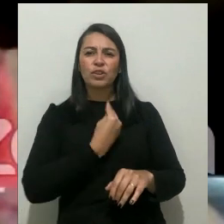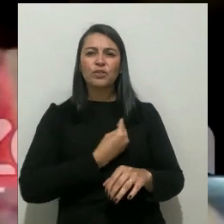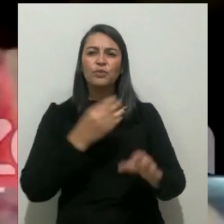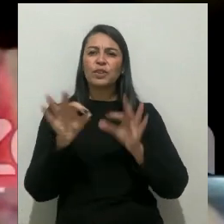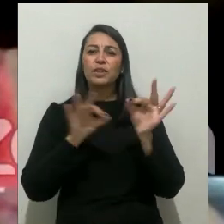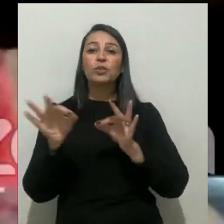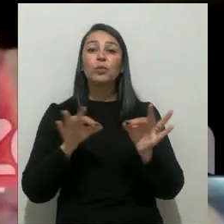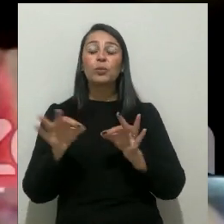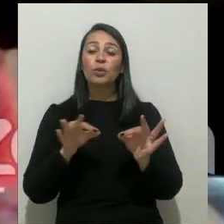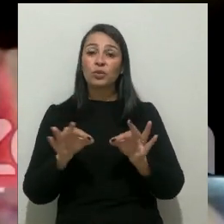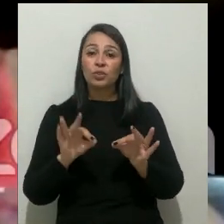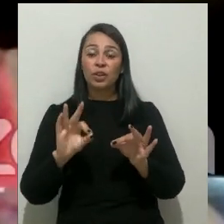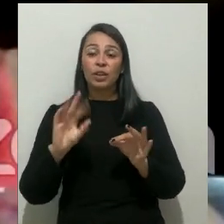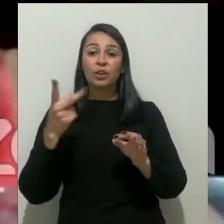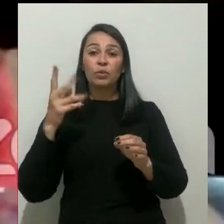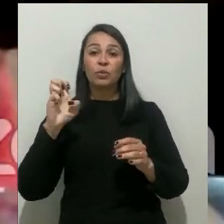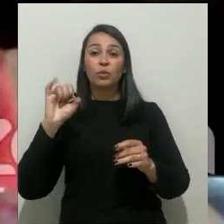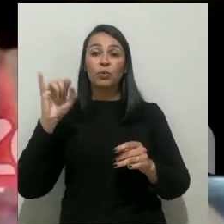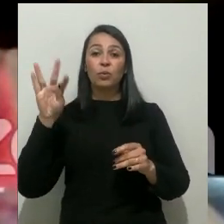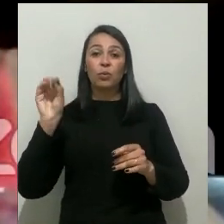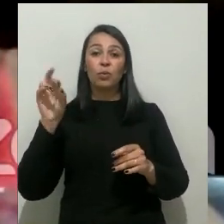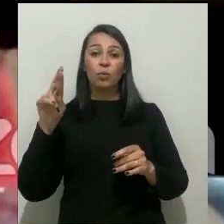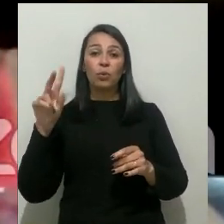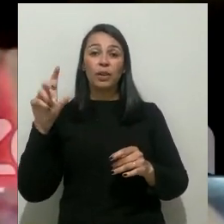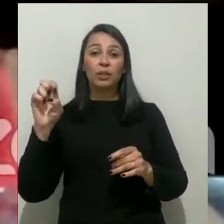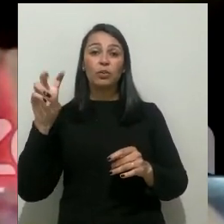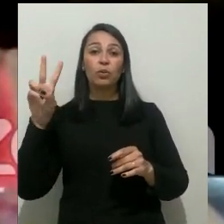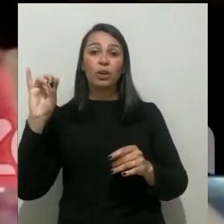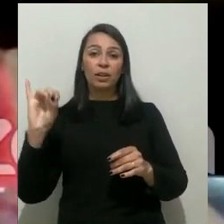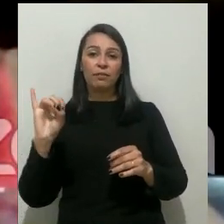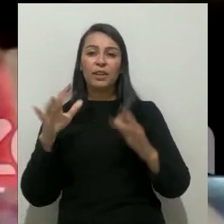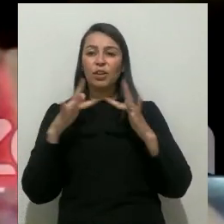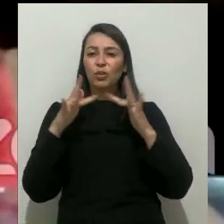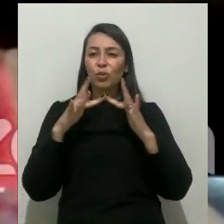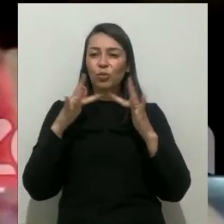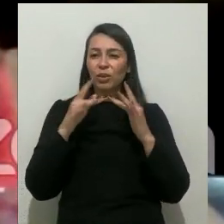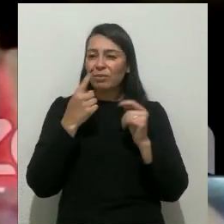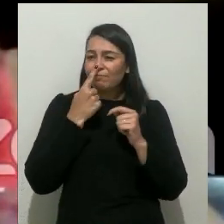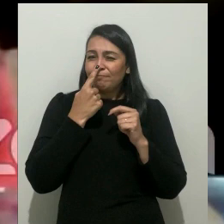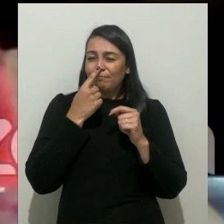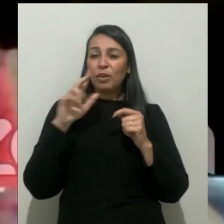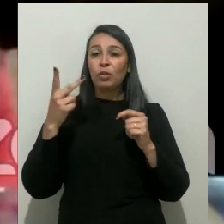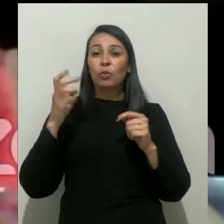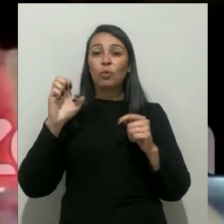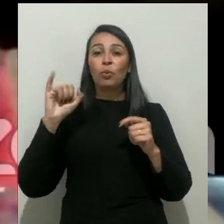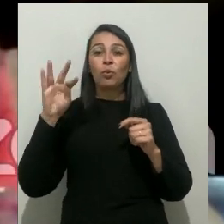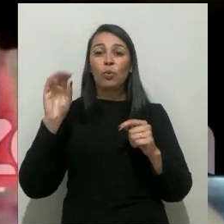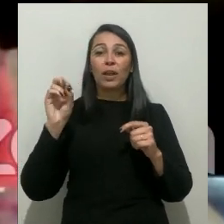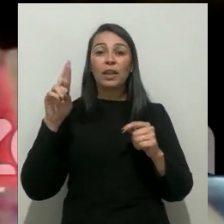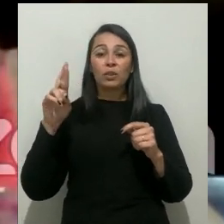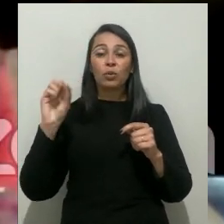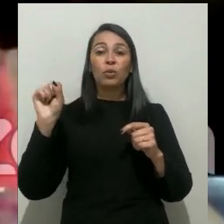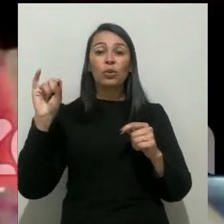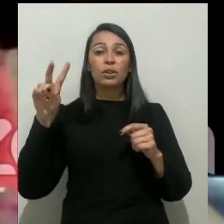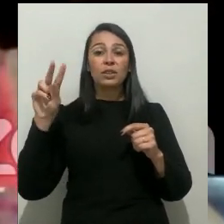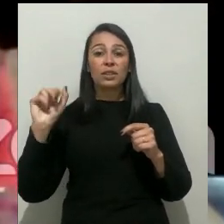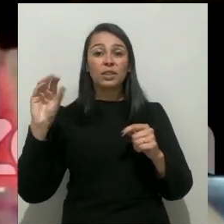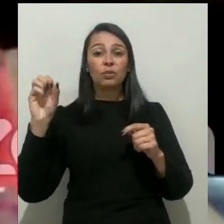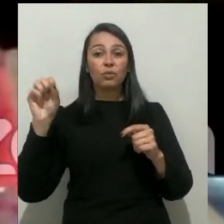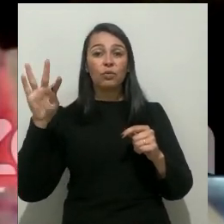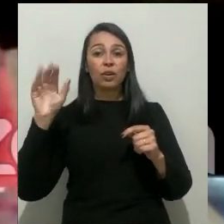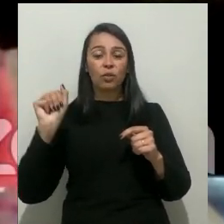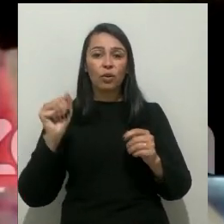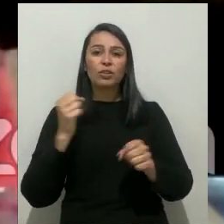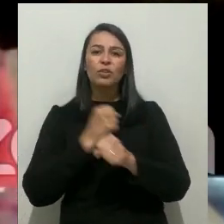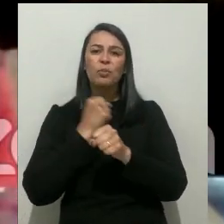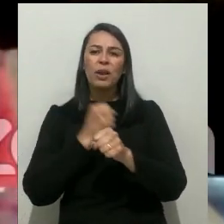então, torna-se muito próximo a Heitor Silva Costa, participou aqui da Catedral também da obra, participou de várias obras junto com